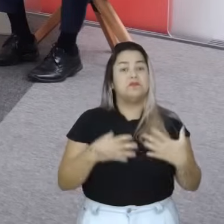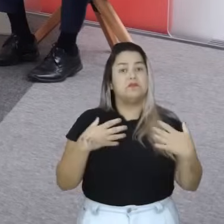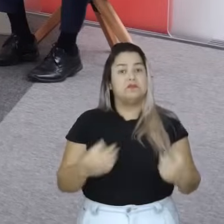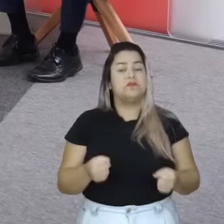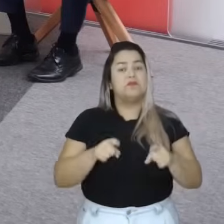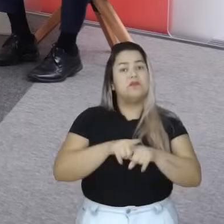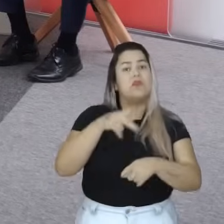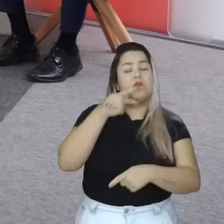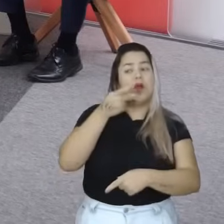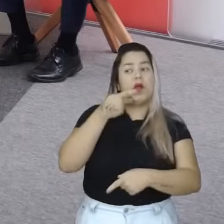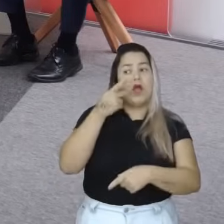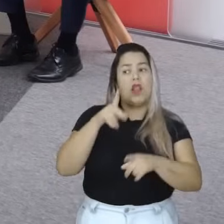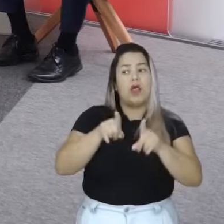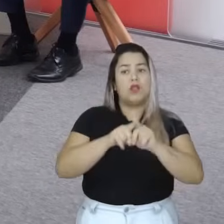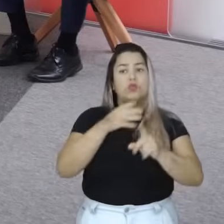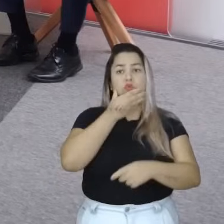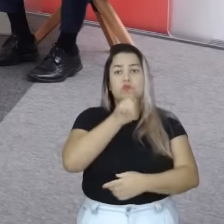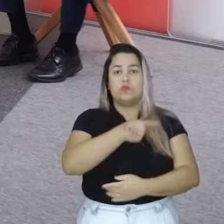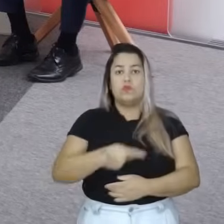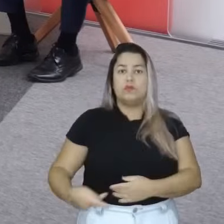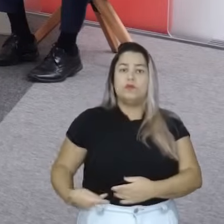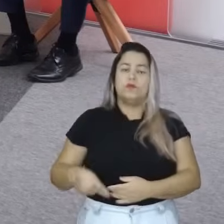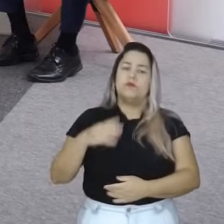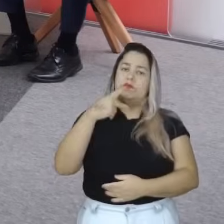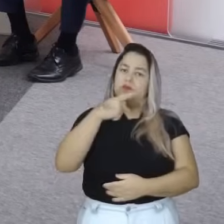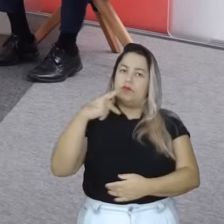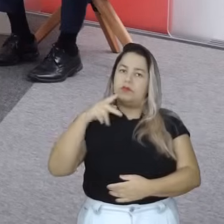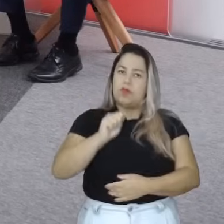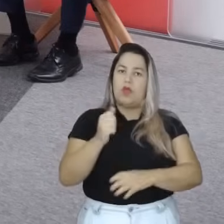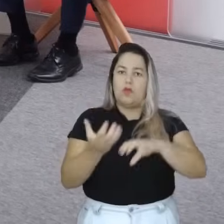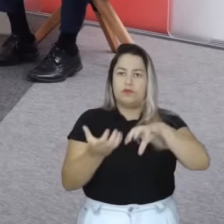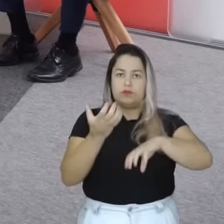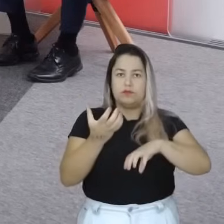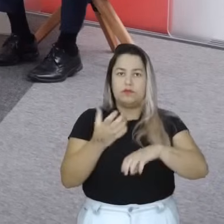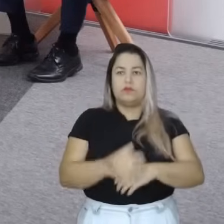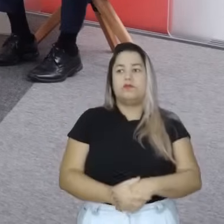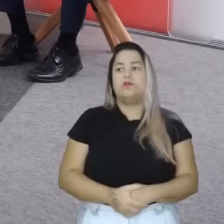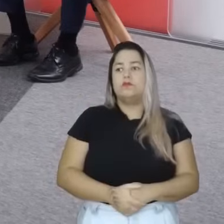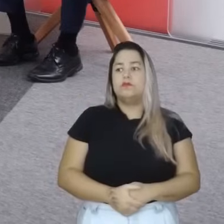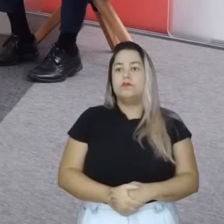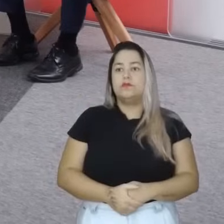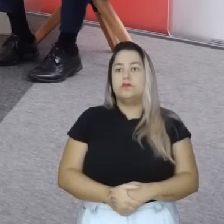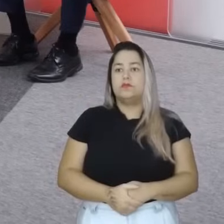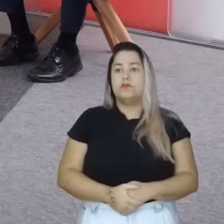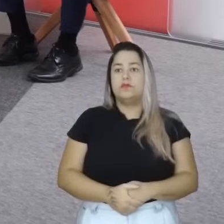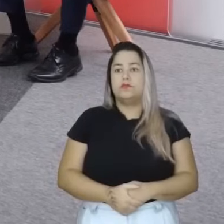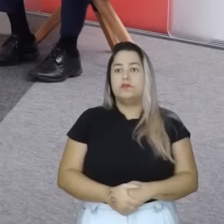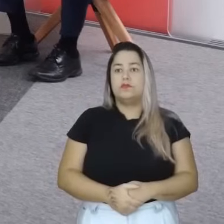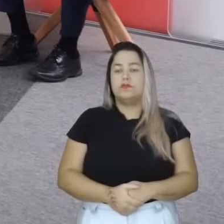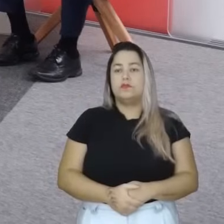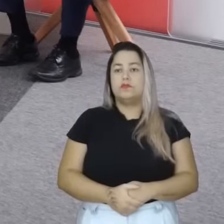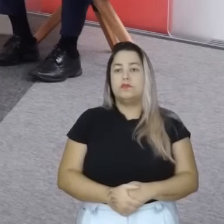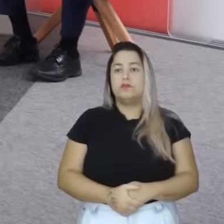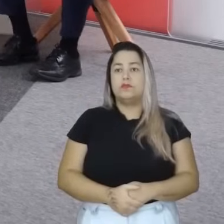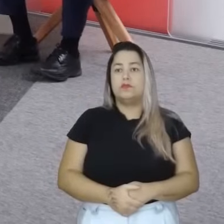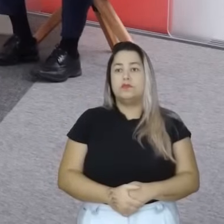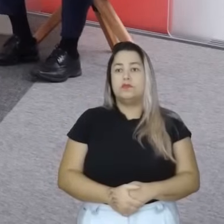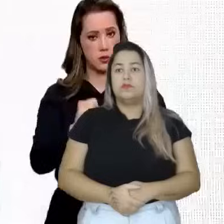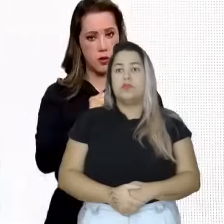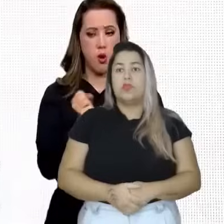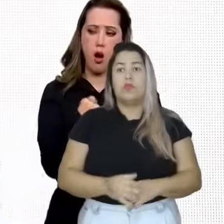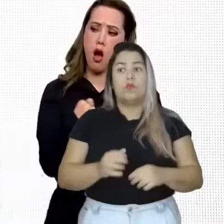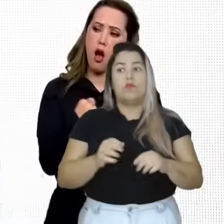do presidente Lula ao entregar o PPA ao Congresso Nacional. A participação social, que ficou por